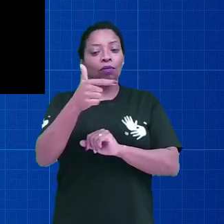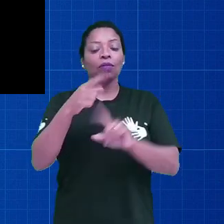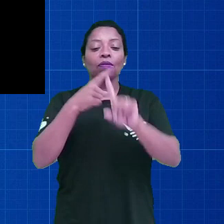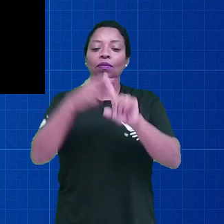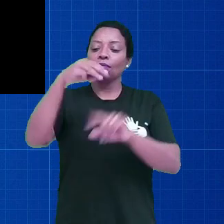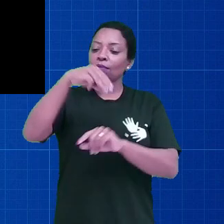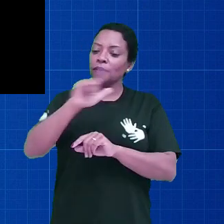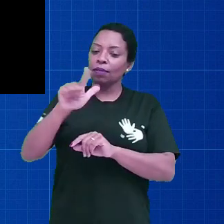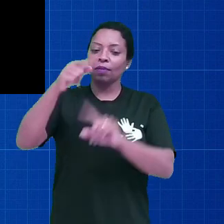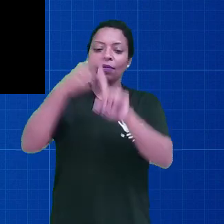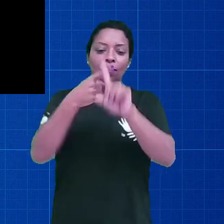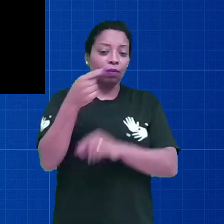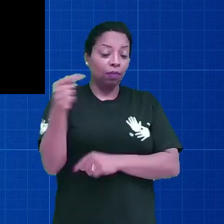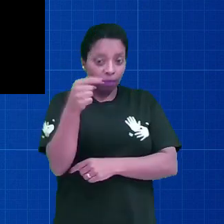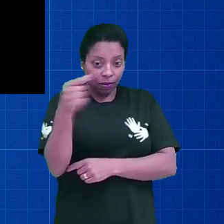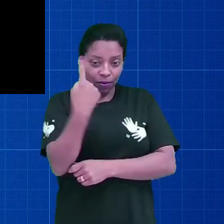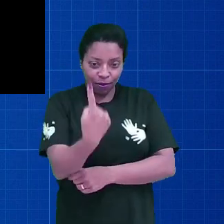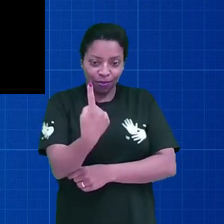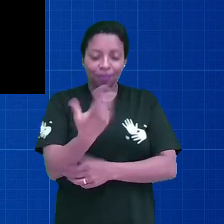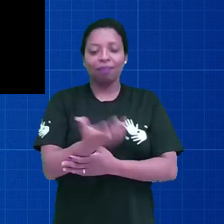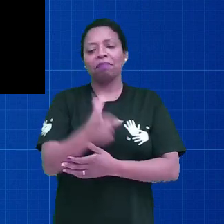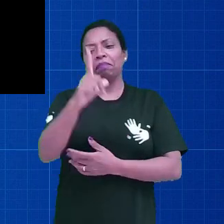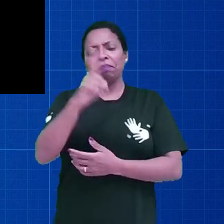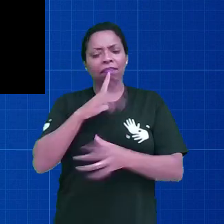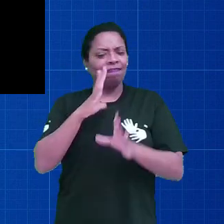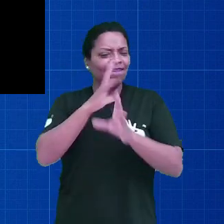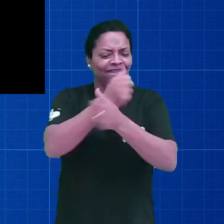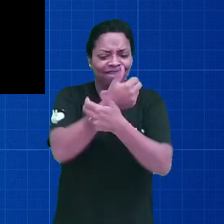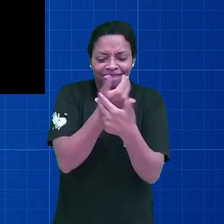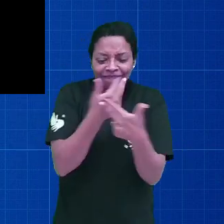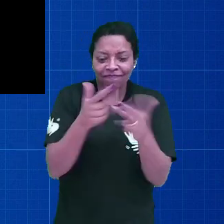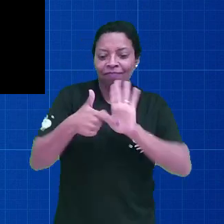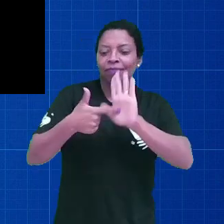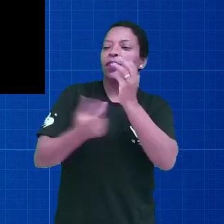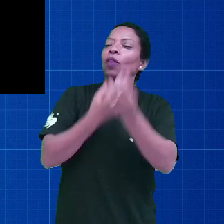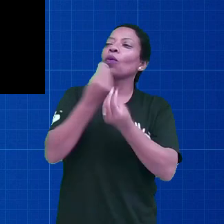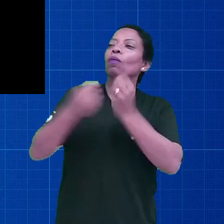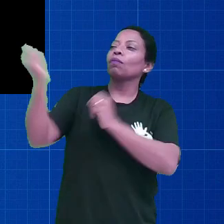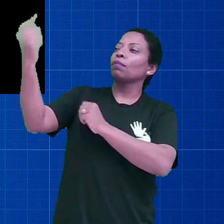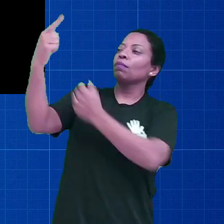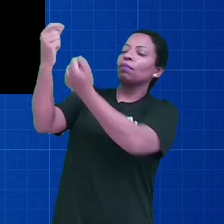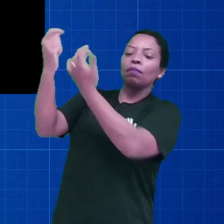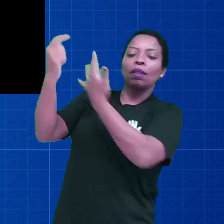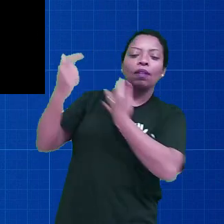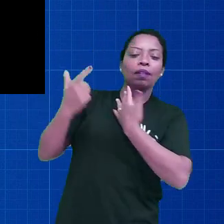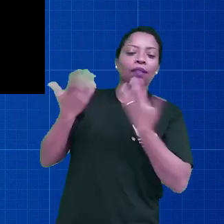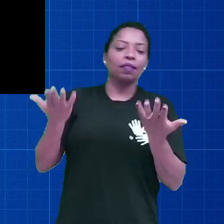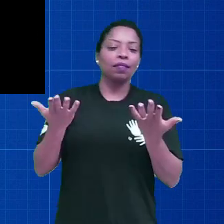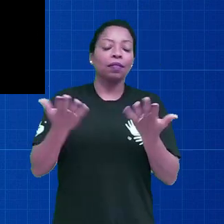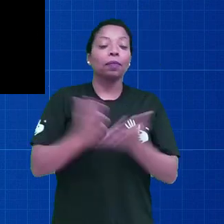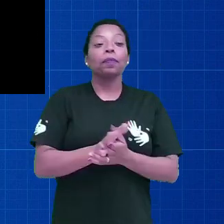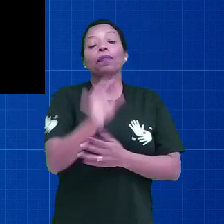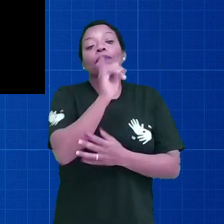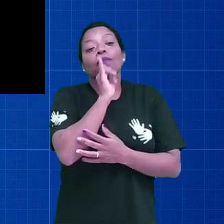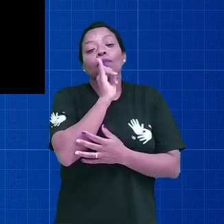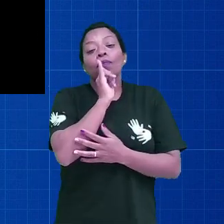quantidade de radiação que chega lá no topo da atmosfera. Então, notem que, numa situação como essa, a quantidade